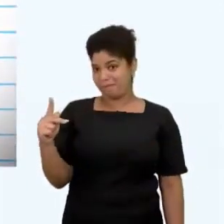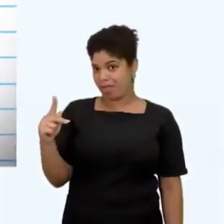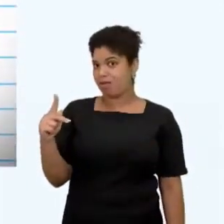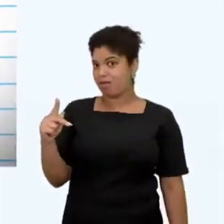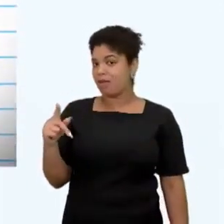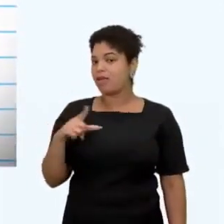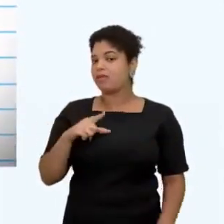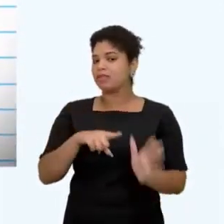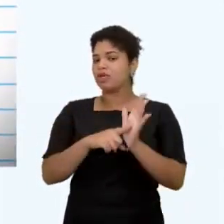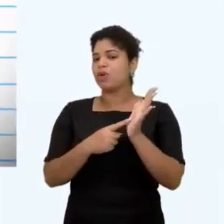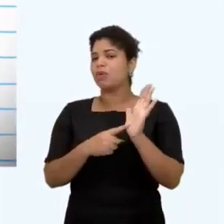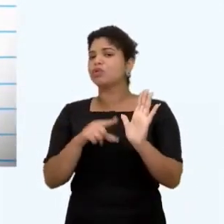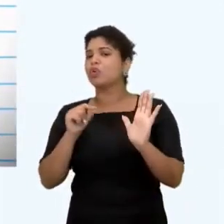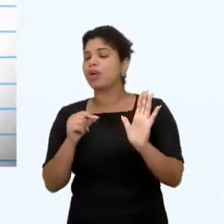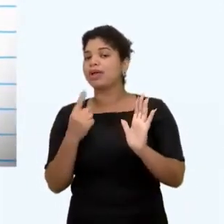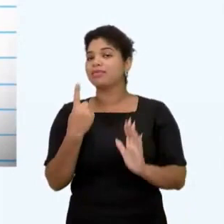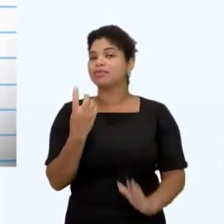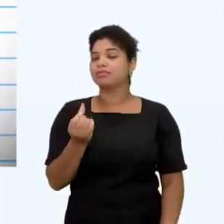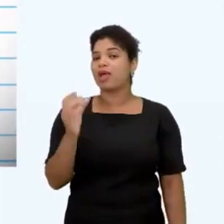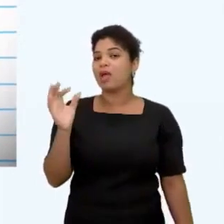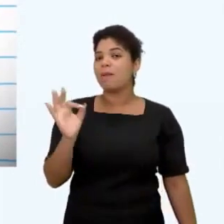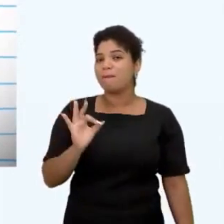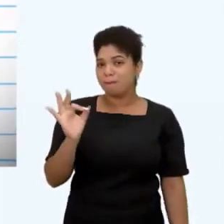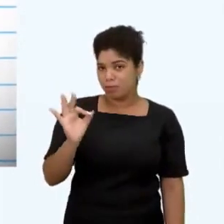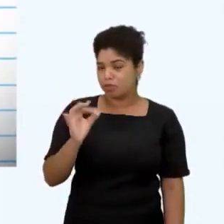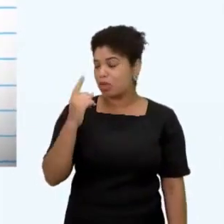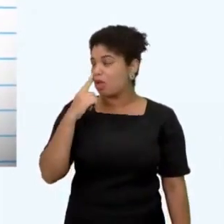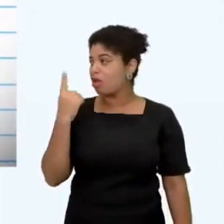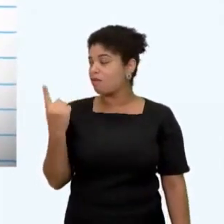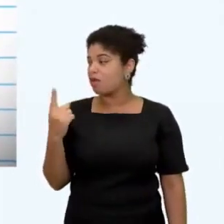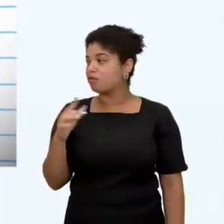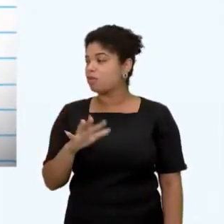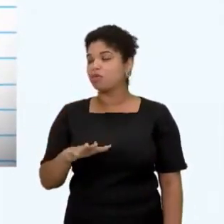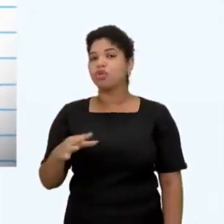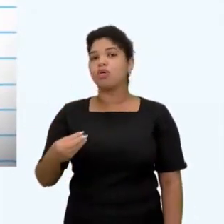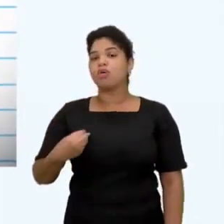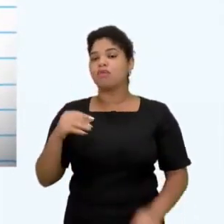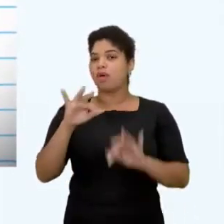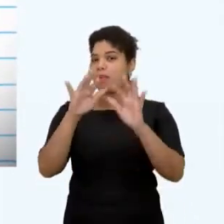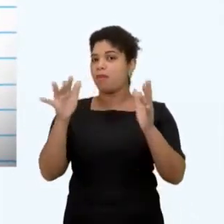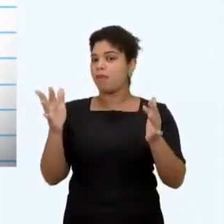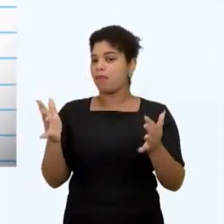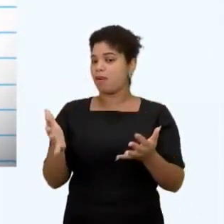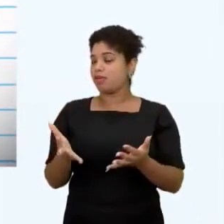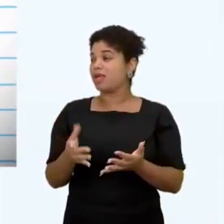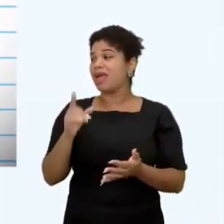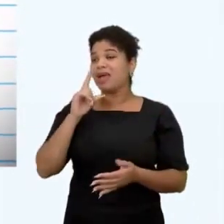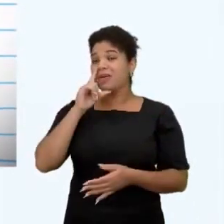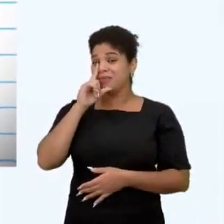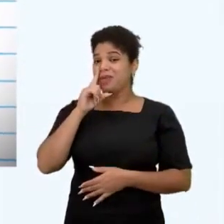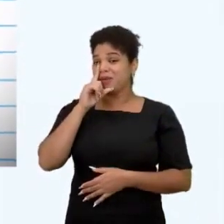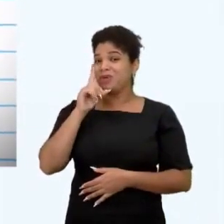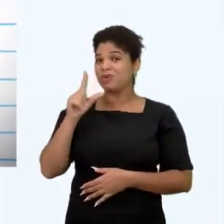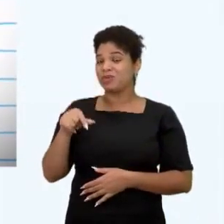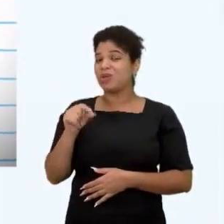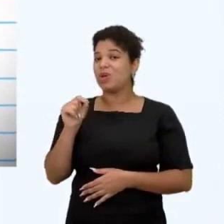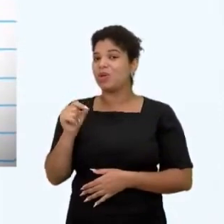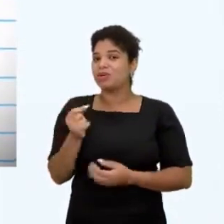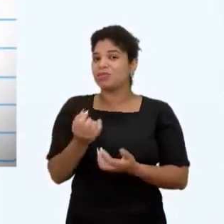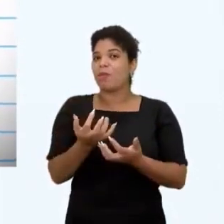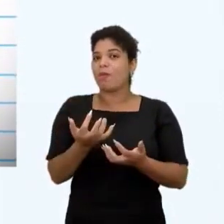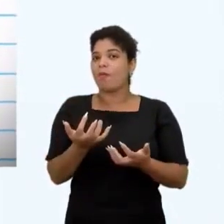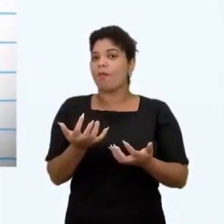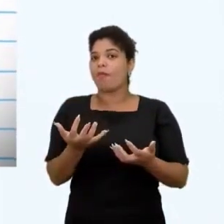Transfronteiriças, 16% dos ecossistemas estão nas categorias de risco alto ou mais alto para a eutrofização costeira.